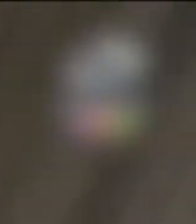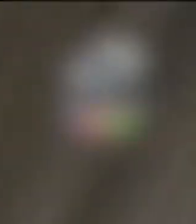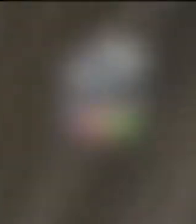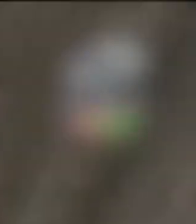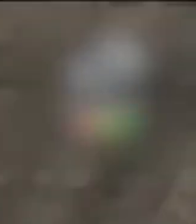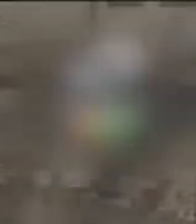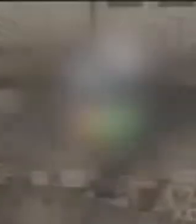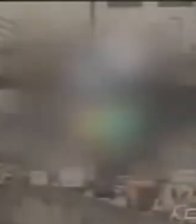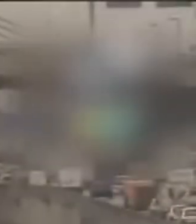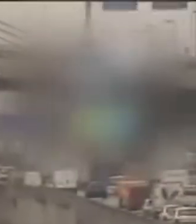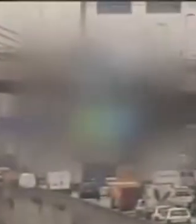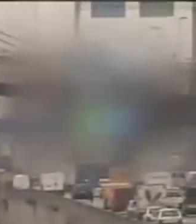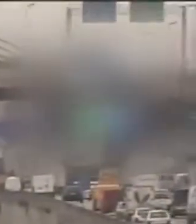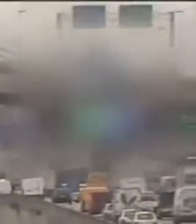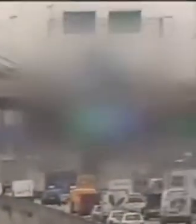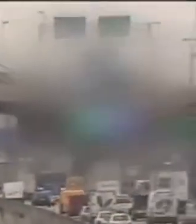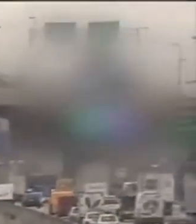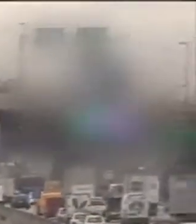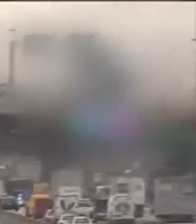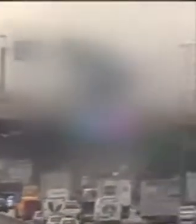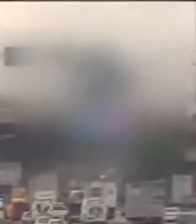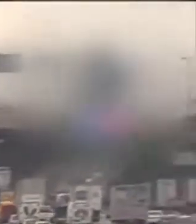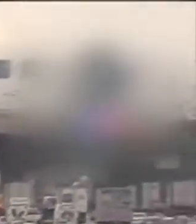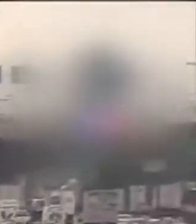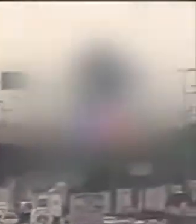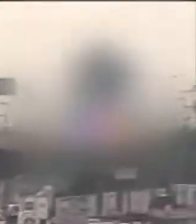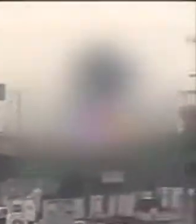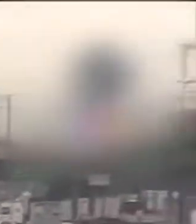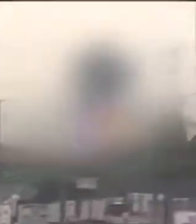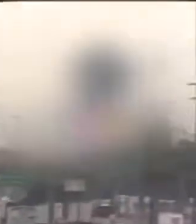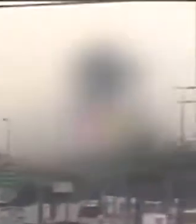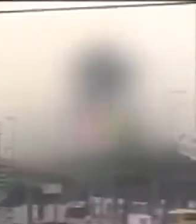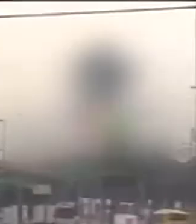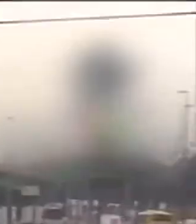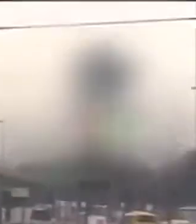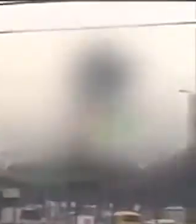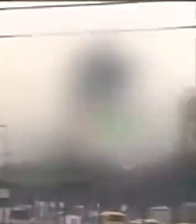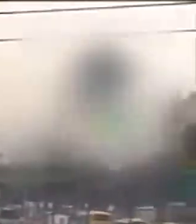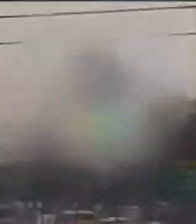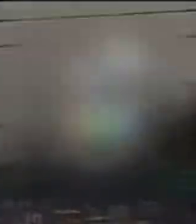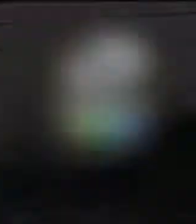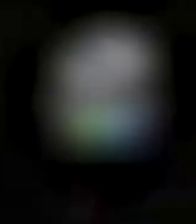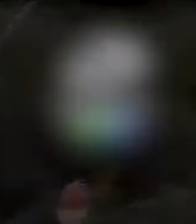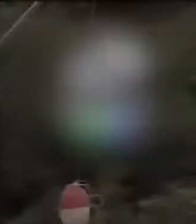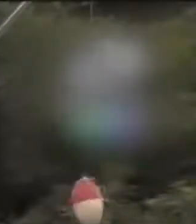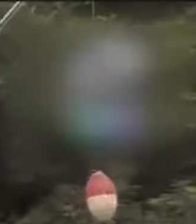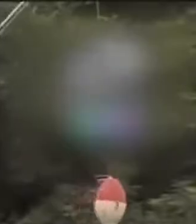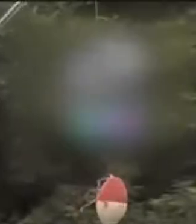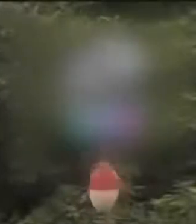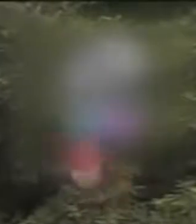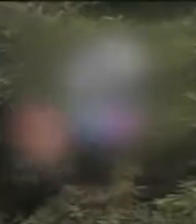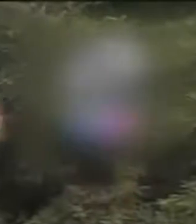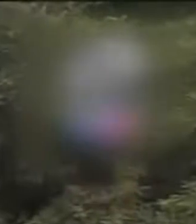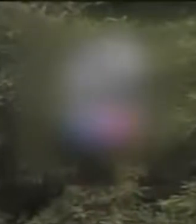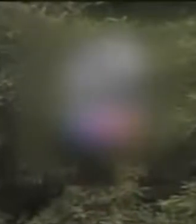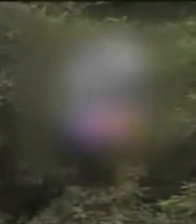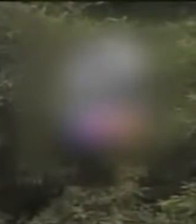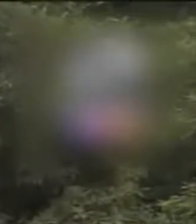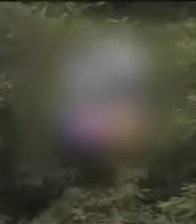no rio, que poderia ser o cartão de visitas de São Paulo. Mas é motivo de vergonha. É triste você